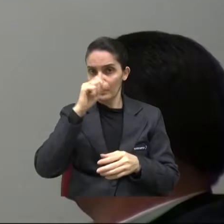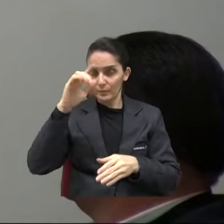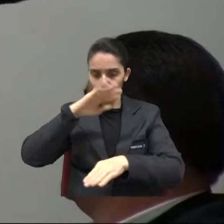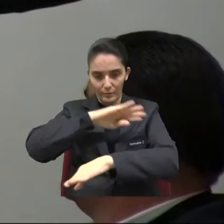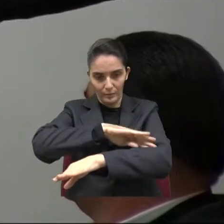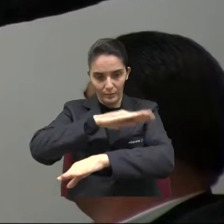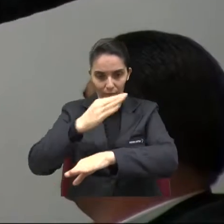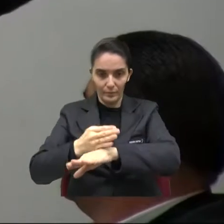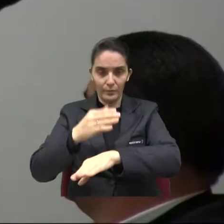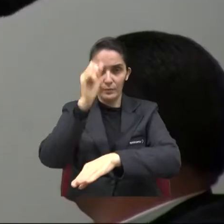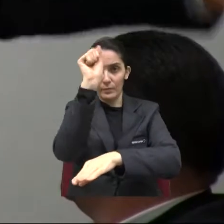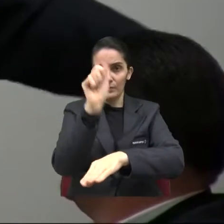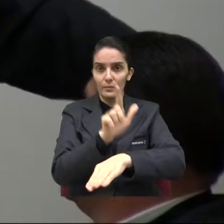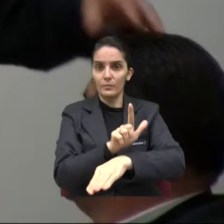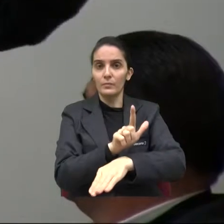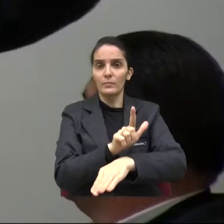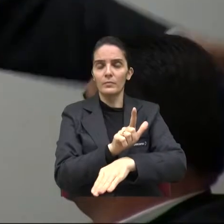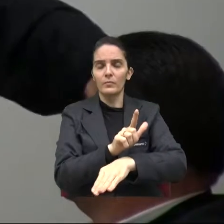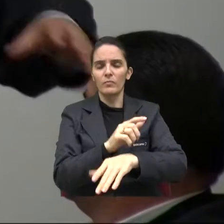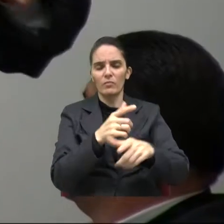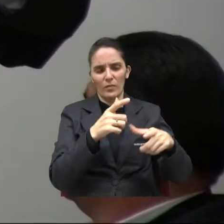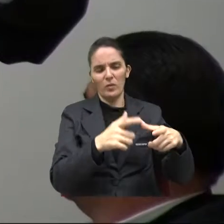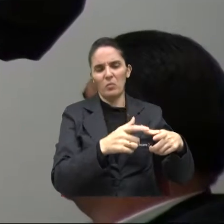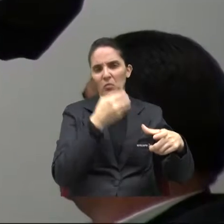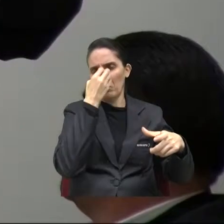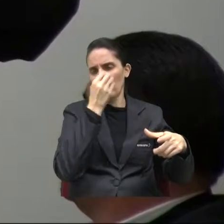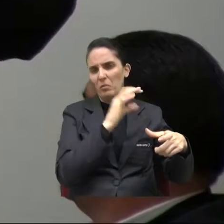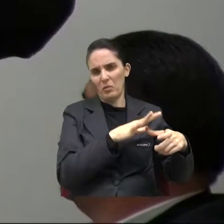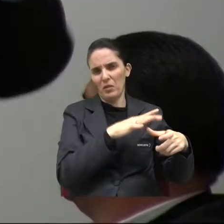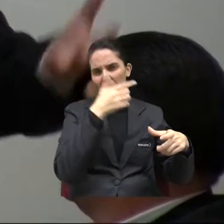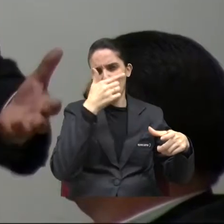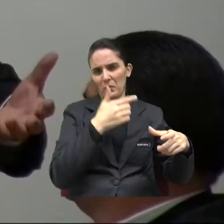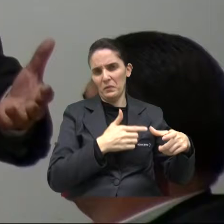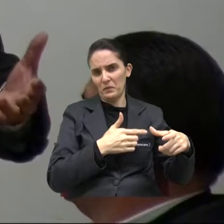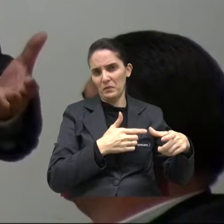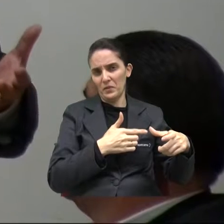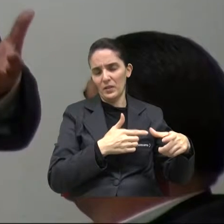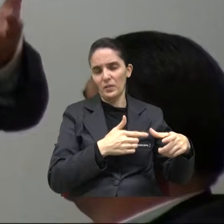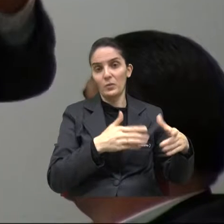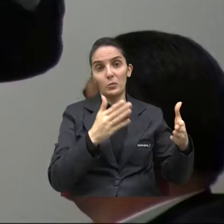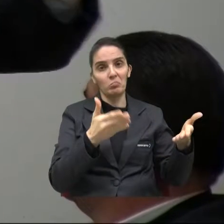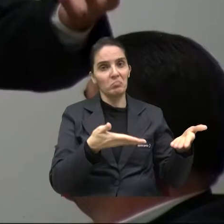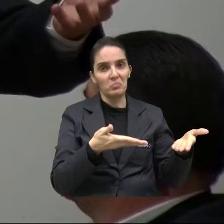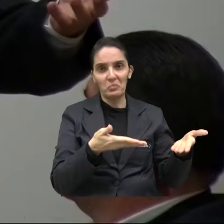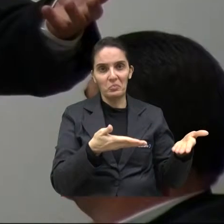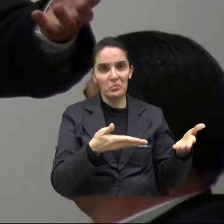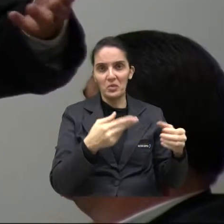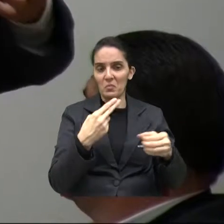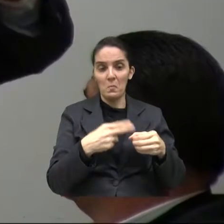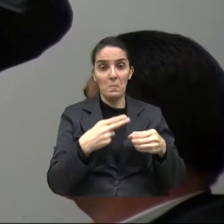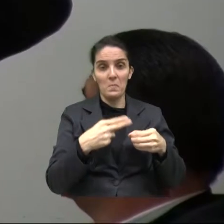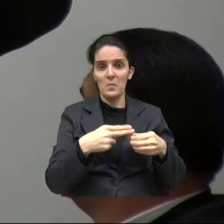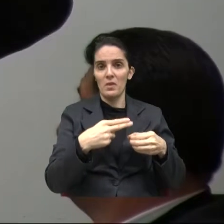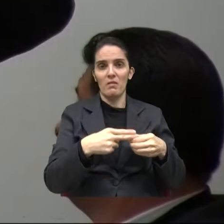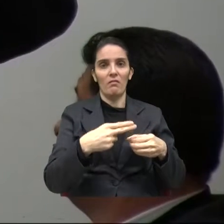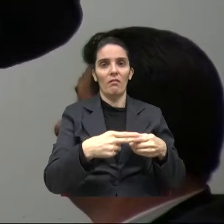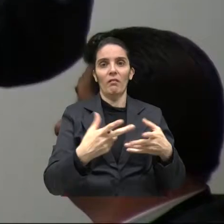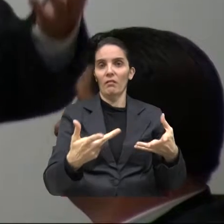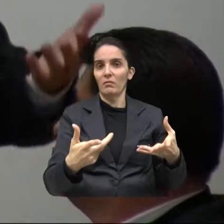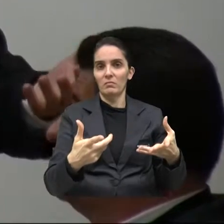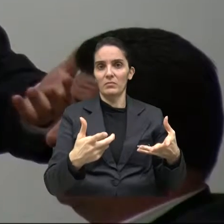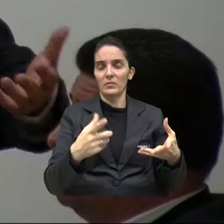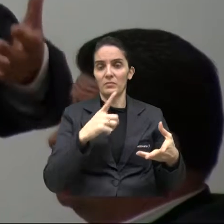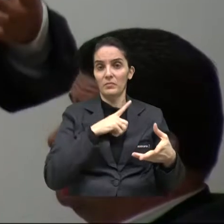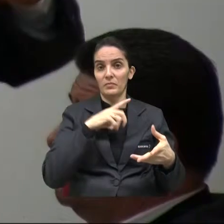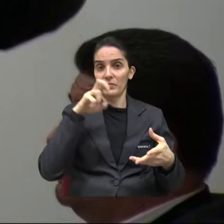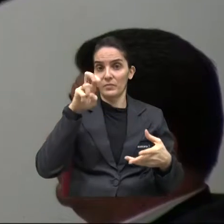era para ser uma área abandonada, feia, sem estrutura, hoje virou uma Unicamp. Hoje nós temos mais de